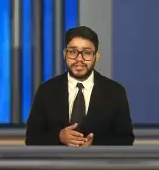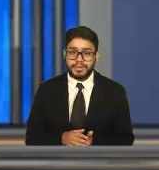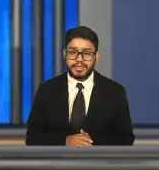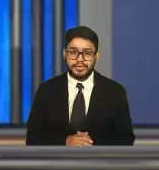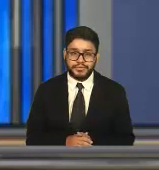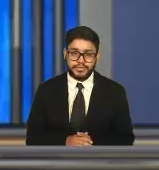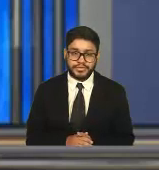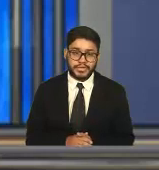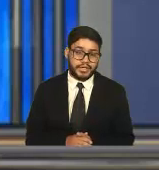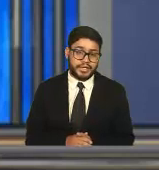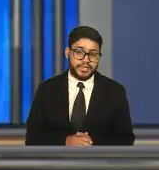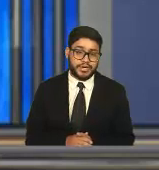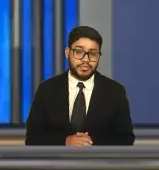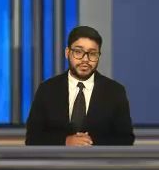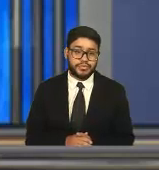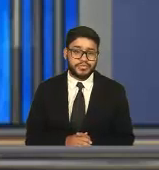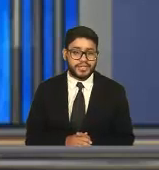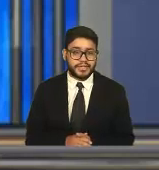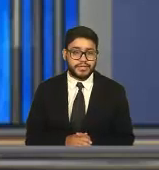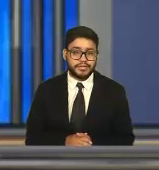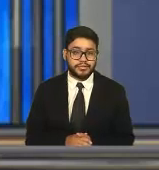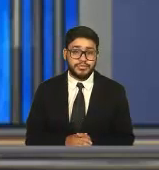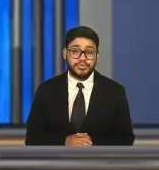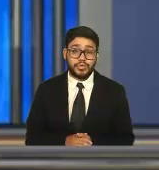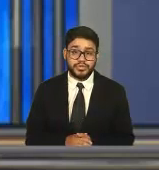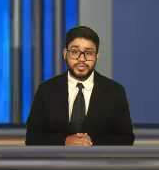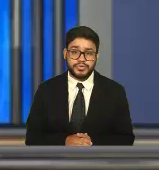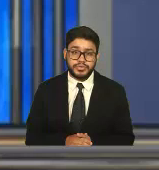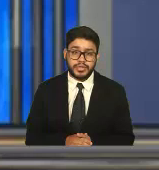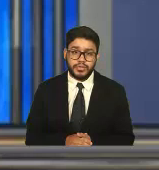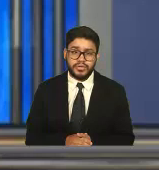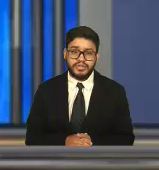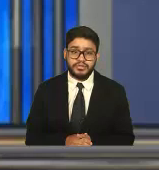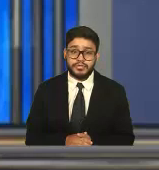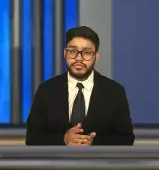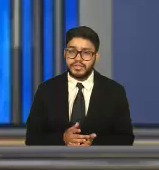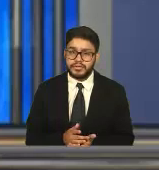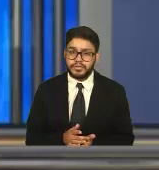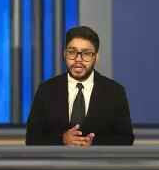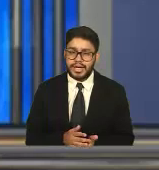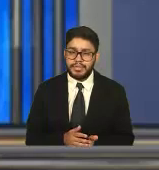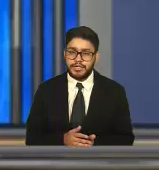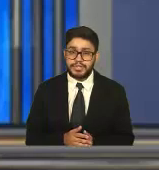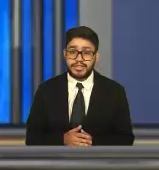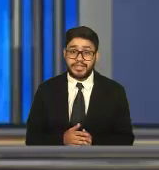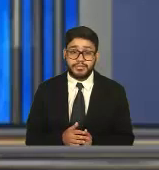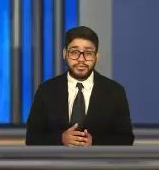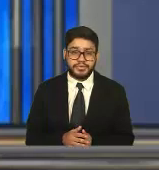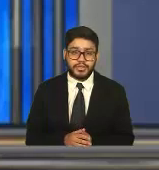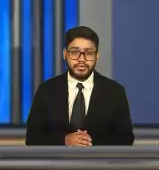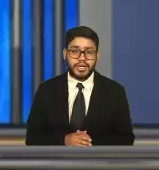silêncio Éden para noivos de acordo com secretário de turismo do mondego diz o evento foi um sucesso